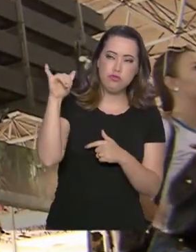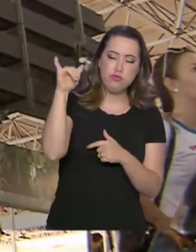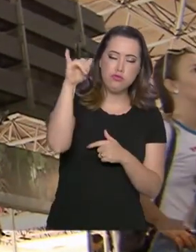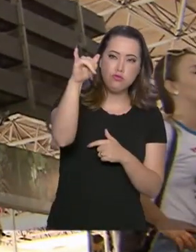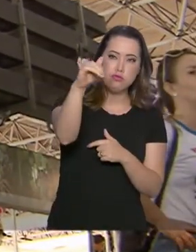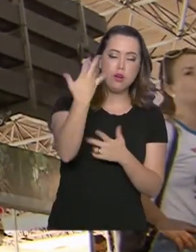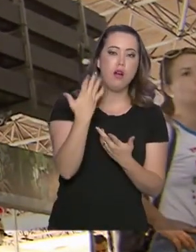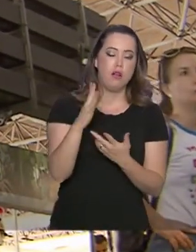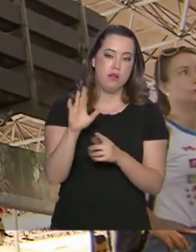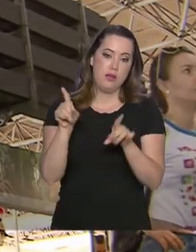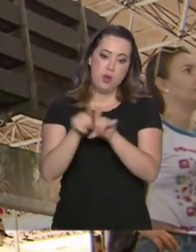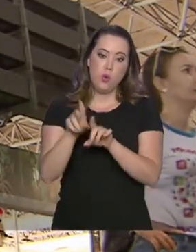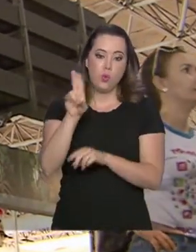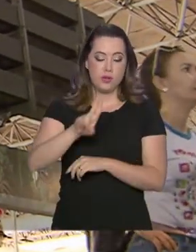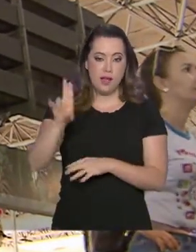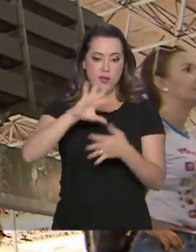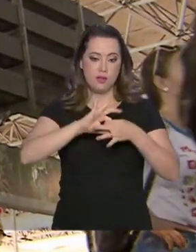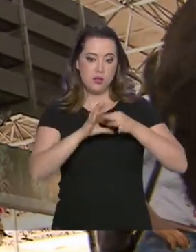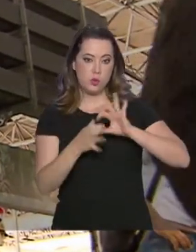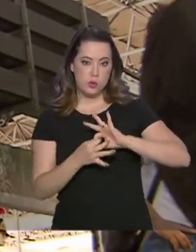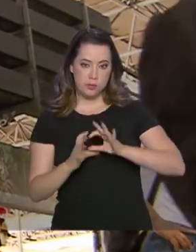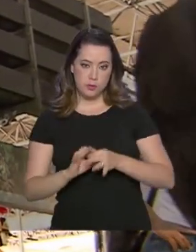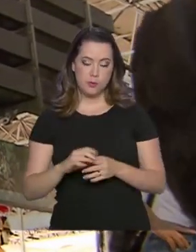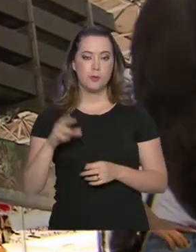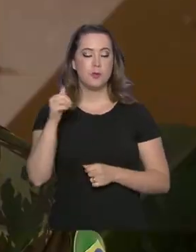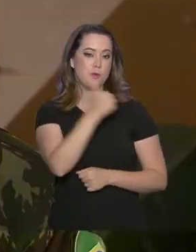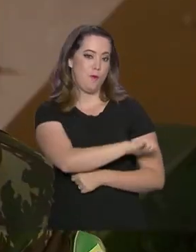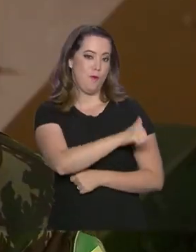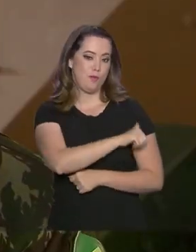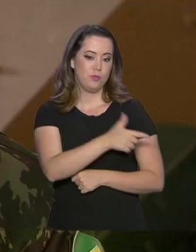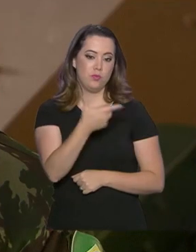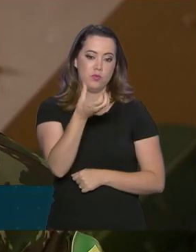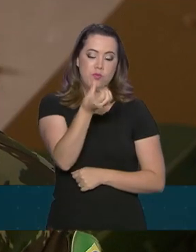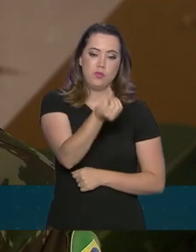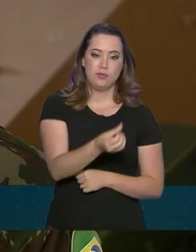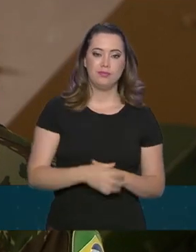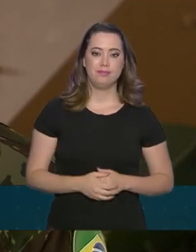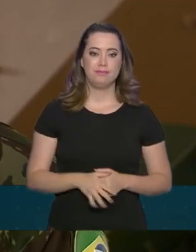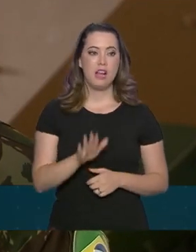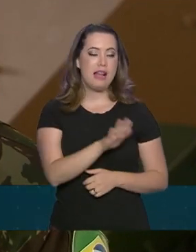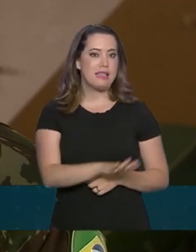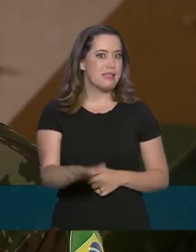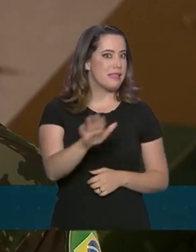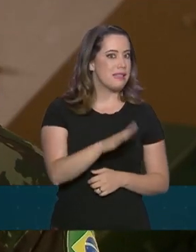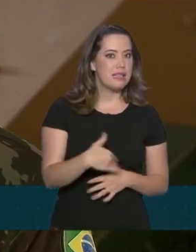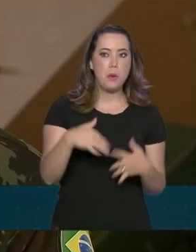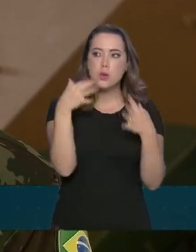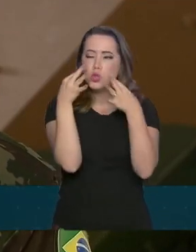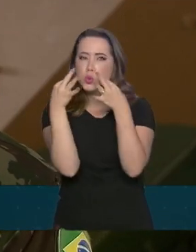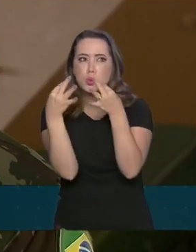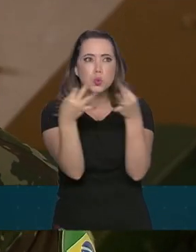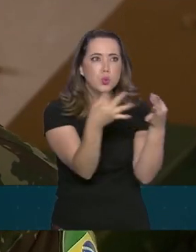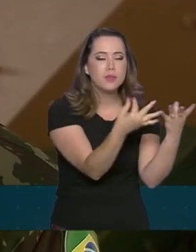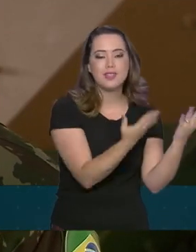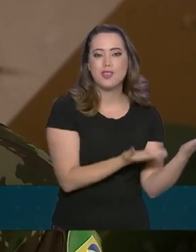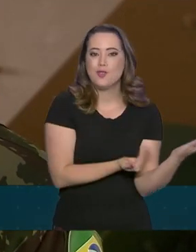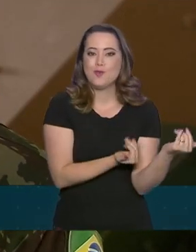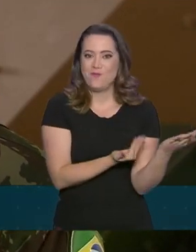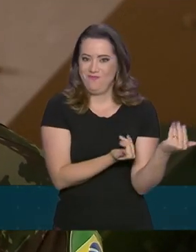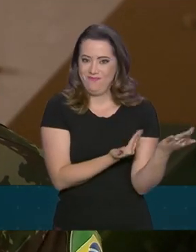usado nas Olimpíadas do Rio em 2016. As crianças são as que são mais atraídas e os jovens